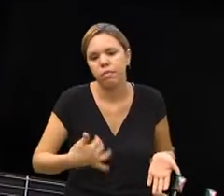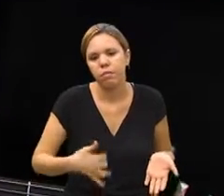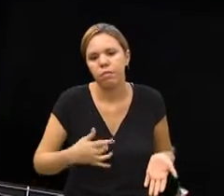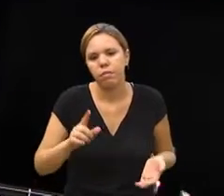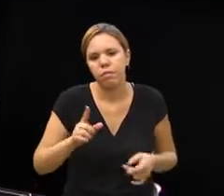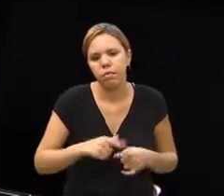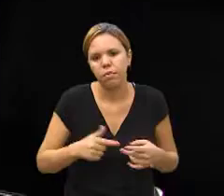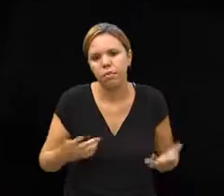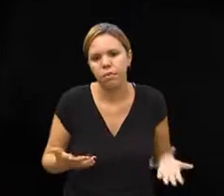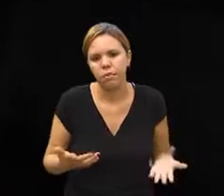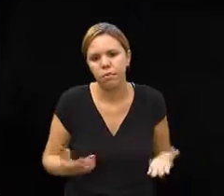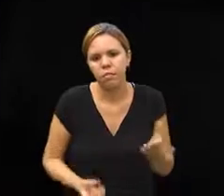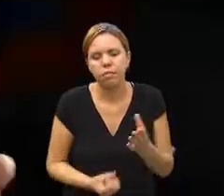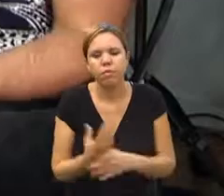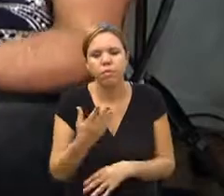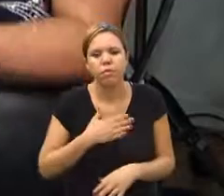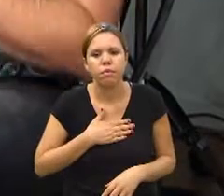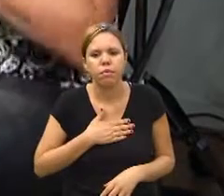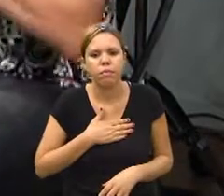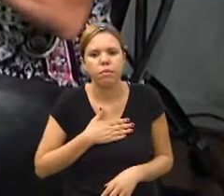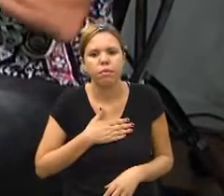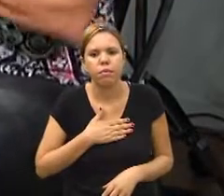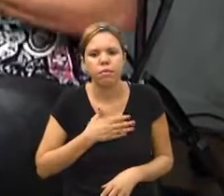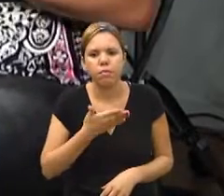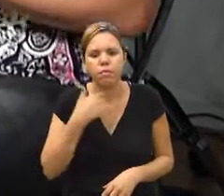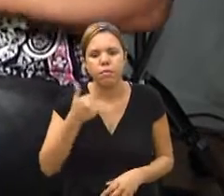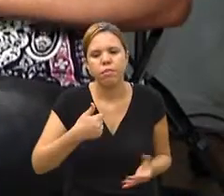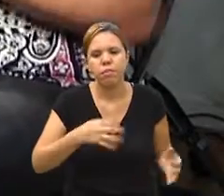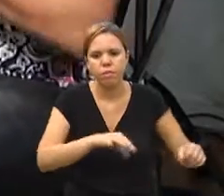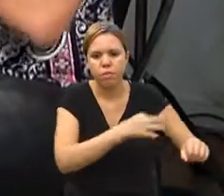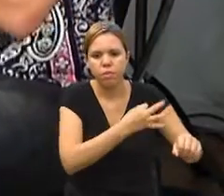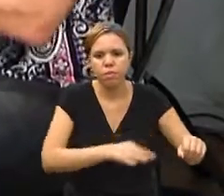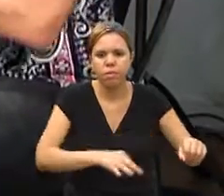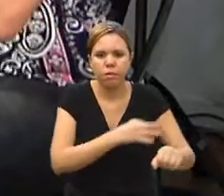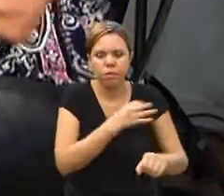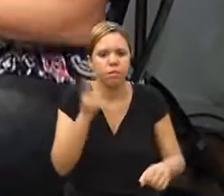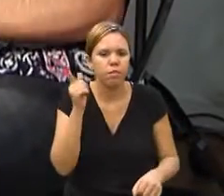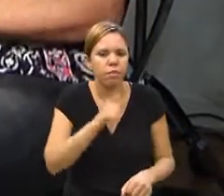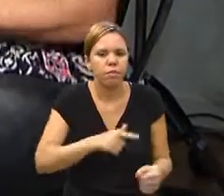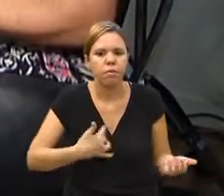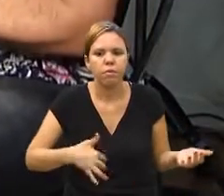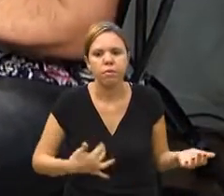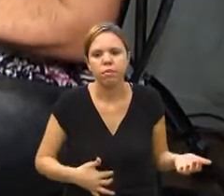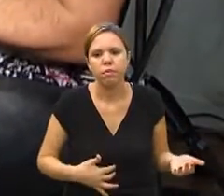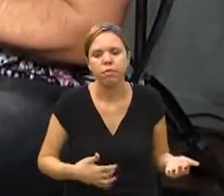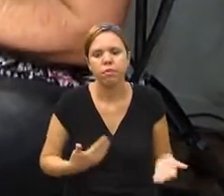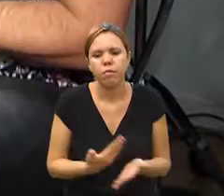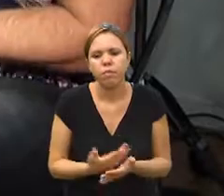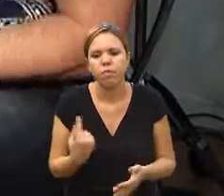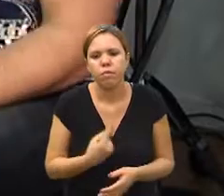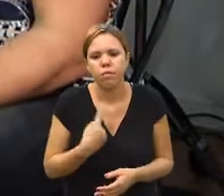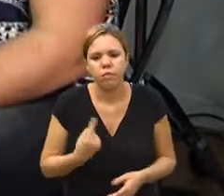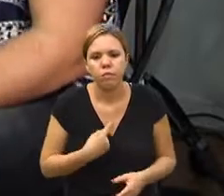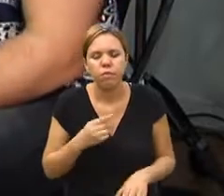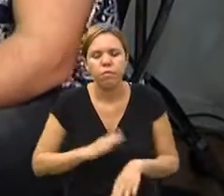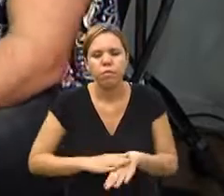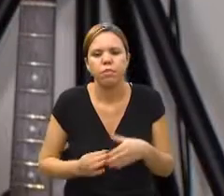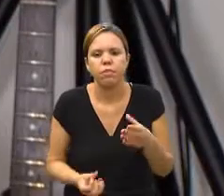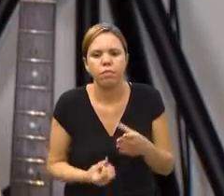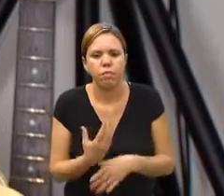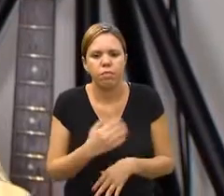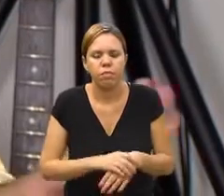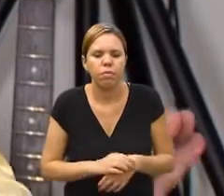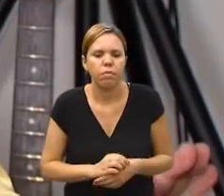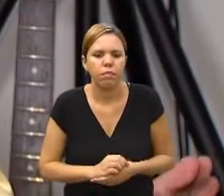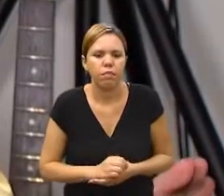que surgiram para mim como uma alternativa melhor ao violino para eu conseguir tocar sozinho, por exemplo, estudar sozinho, compor, né?